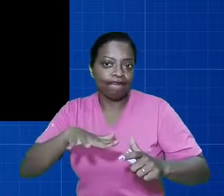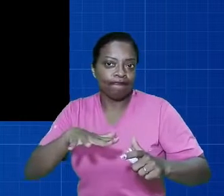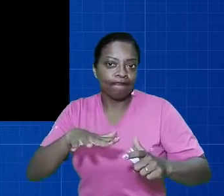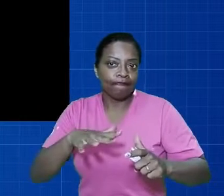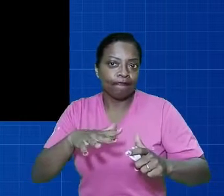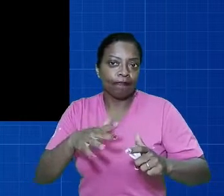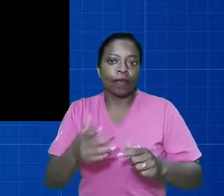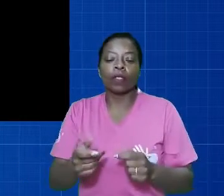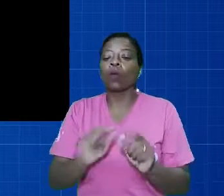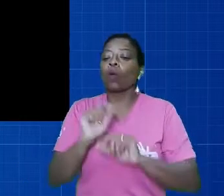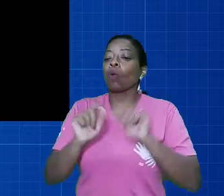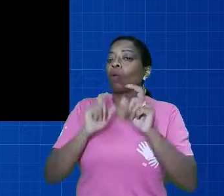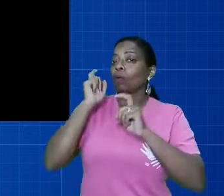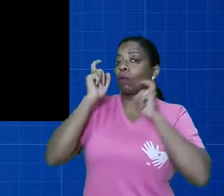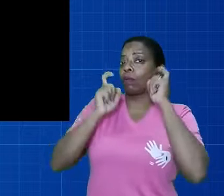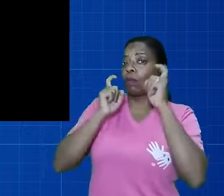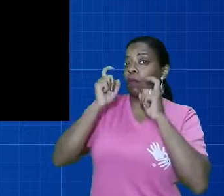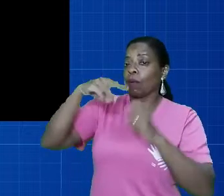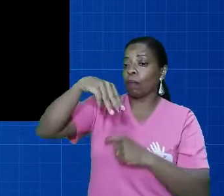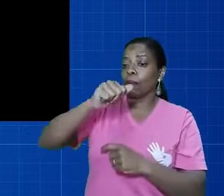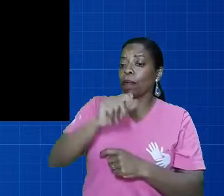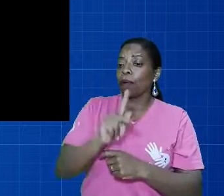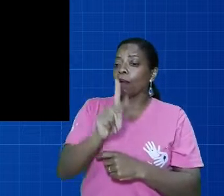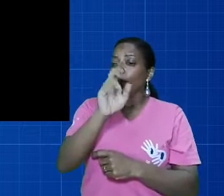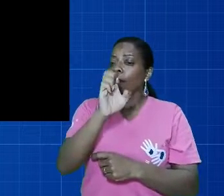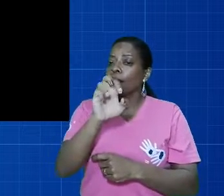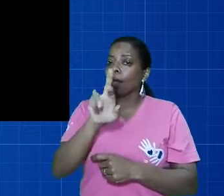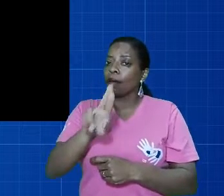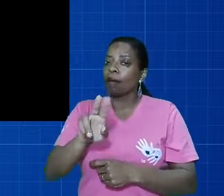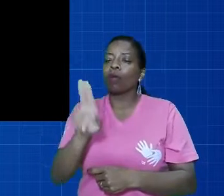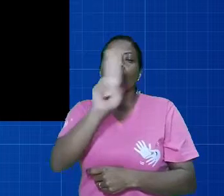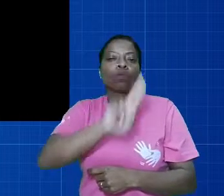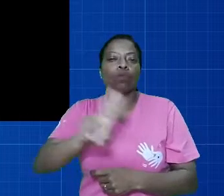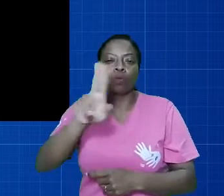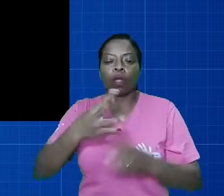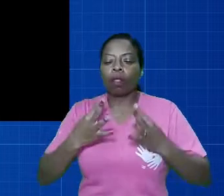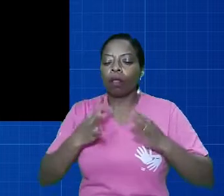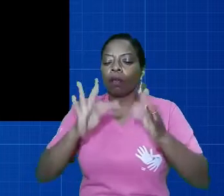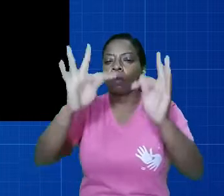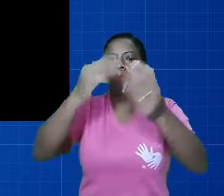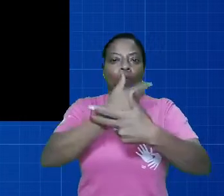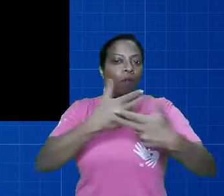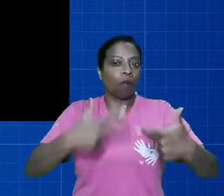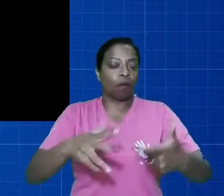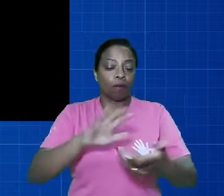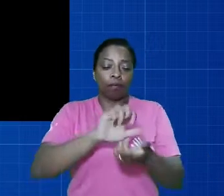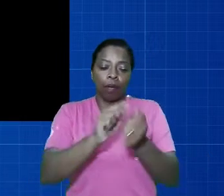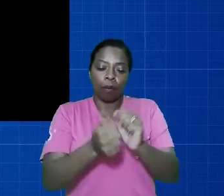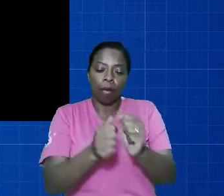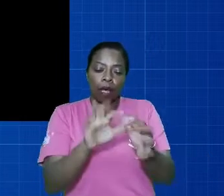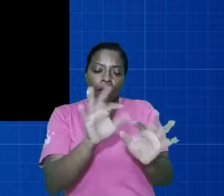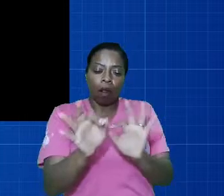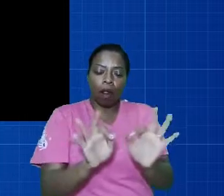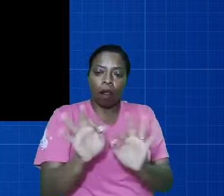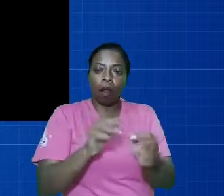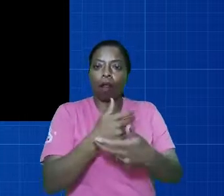se voltando também, né, usam as tecnologias novas, né, de impressão e modelagem, mas que também